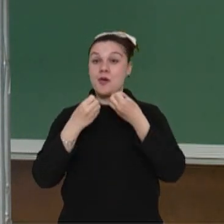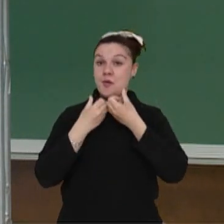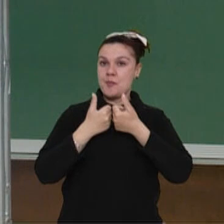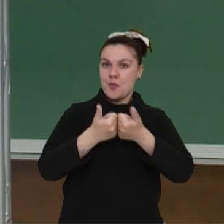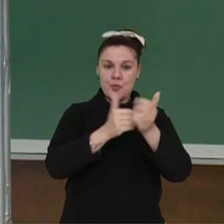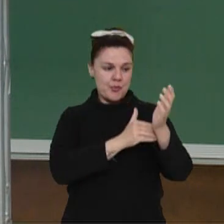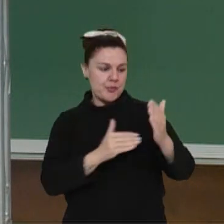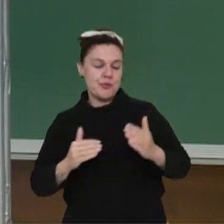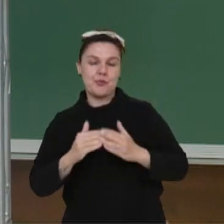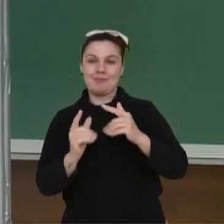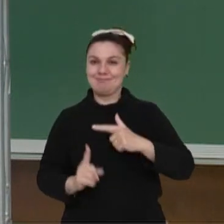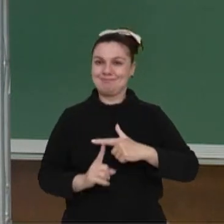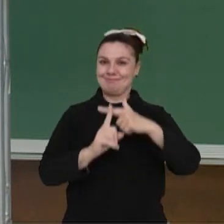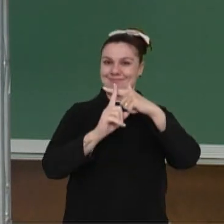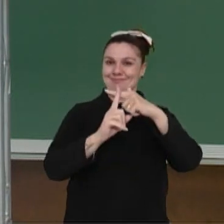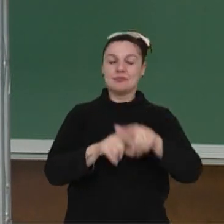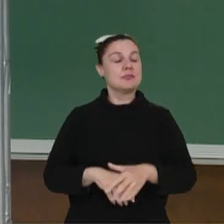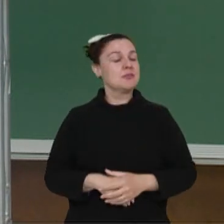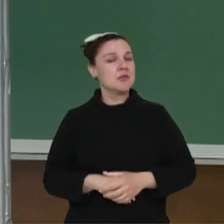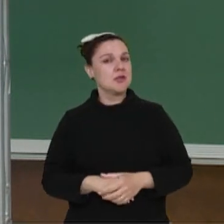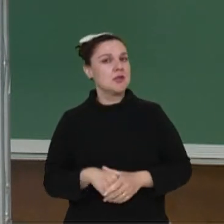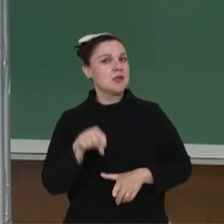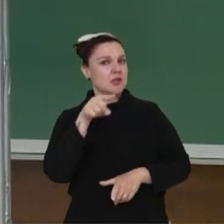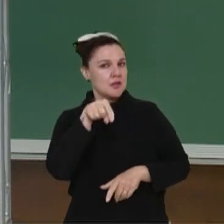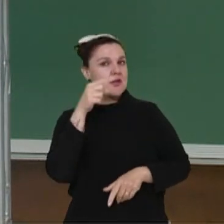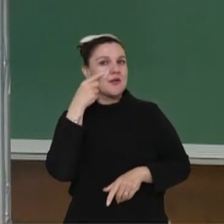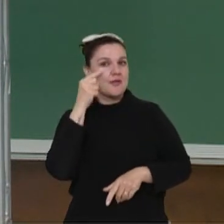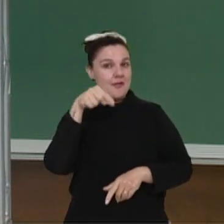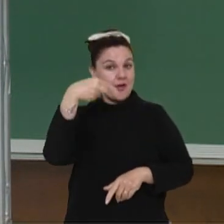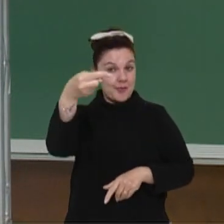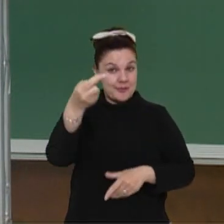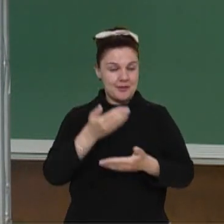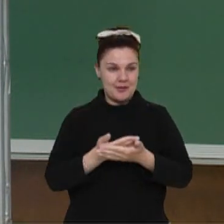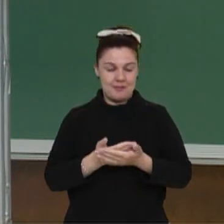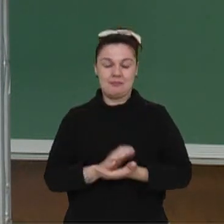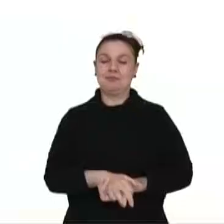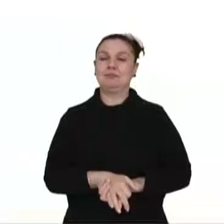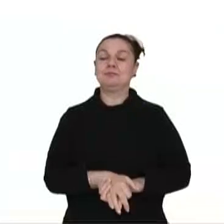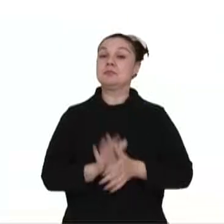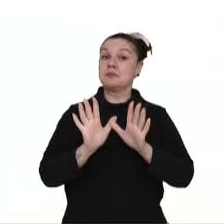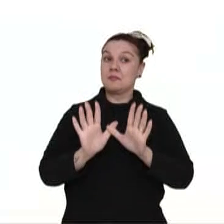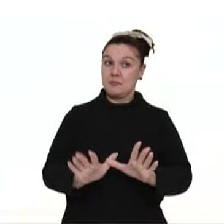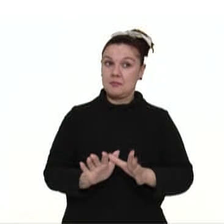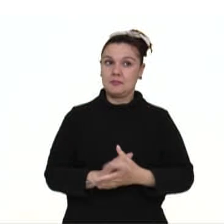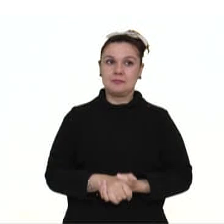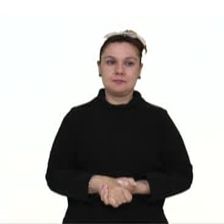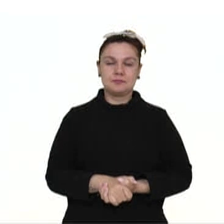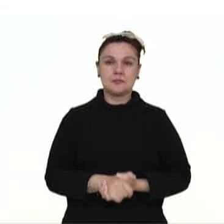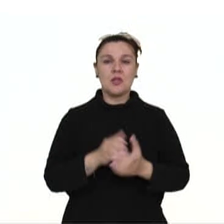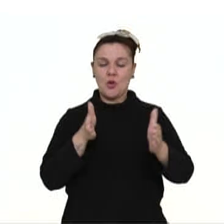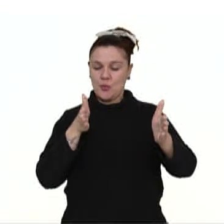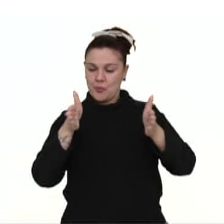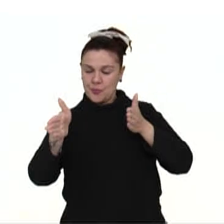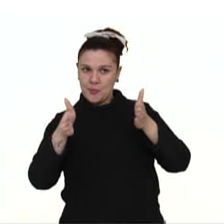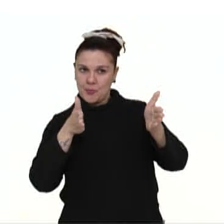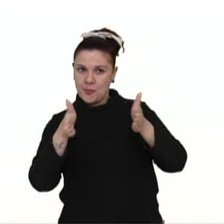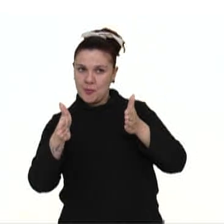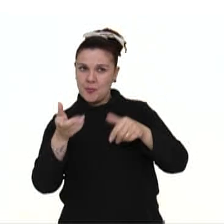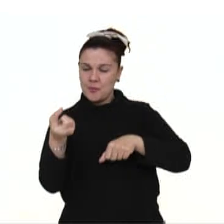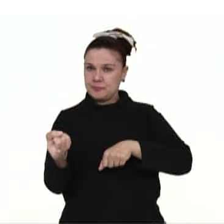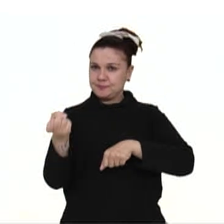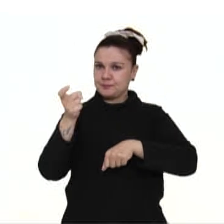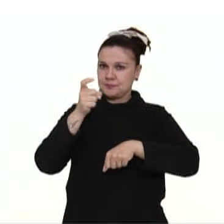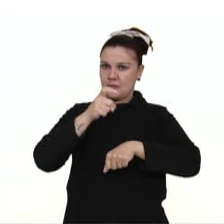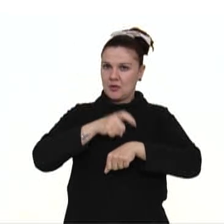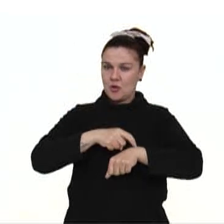que todos seriam beneficiados. A gente vai ver mais sobre isso na próxima aula. Mas é isso, então, em determinado momento, as pessoas